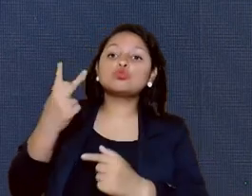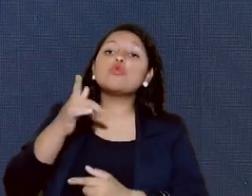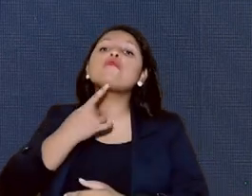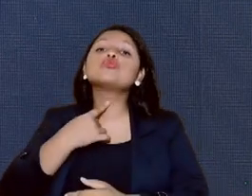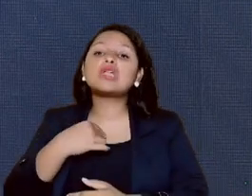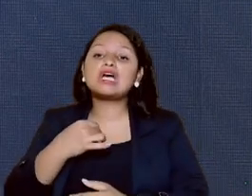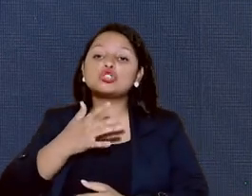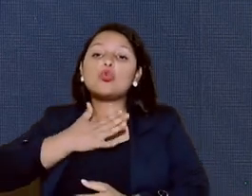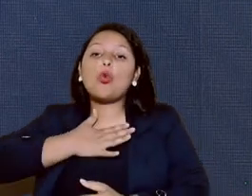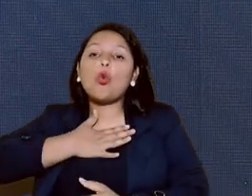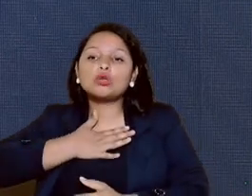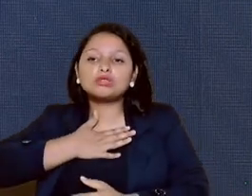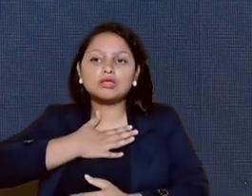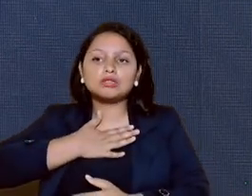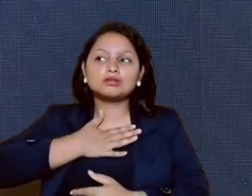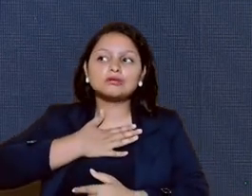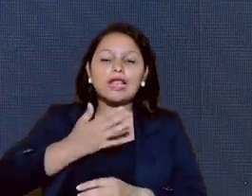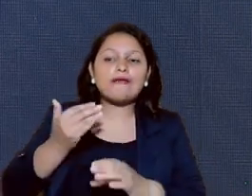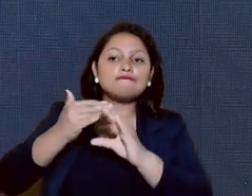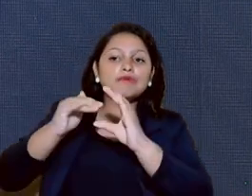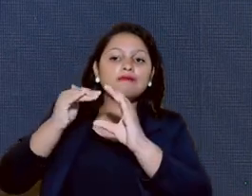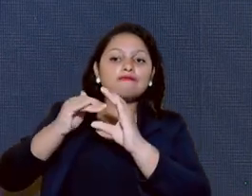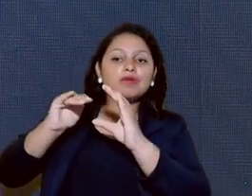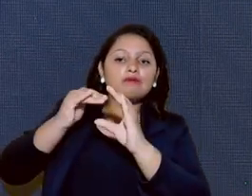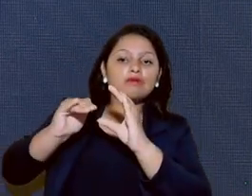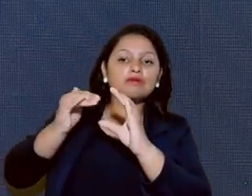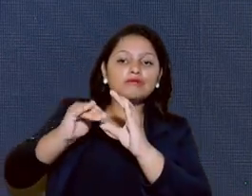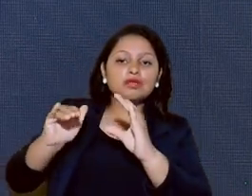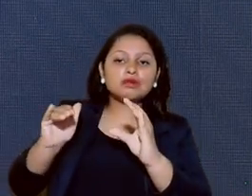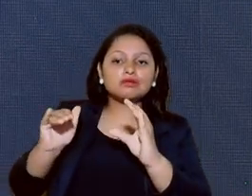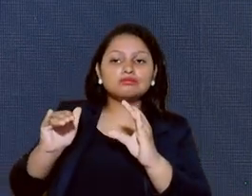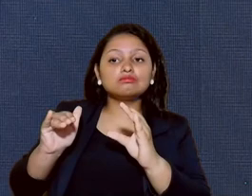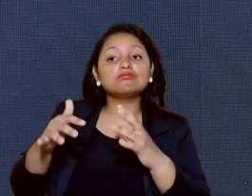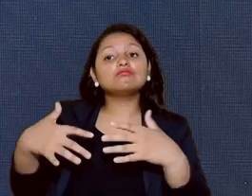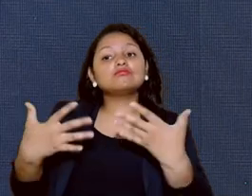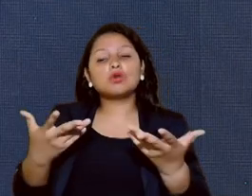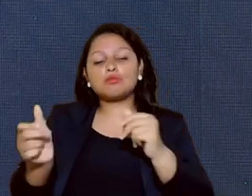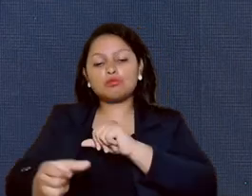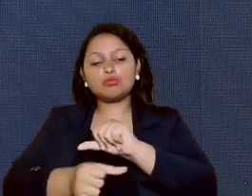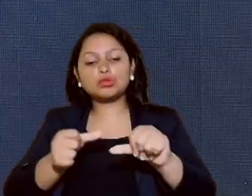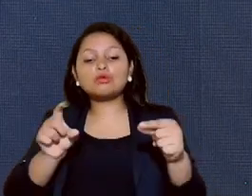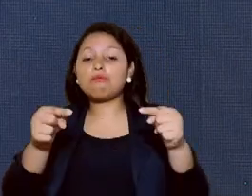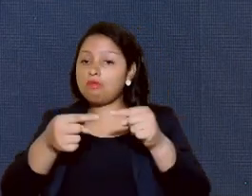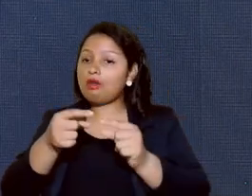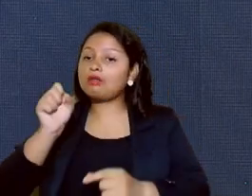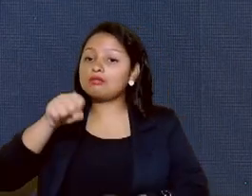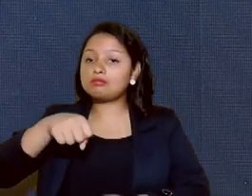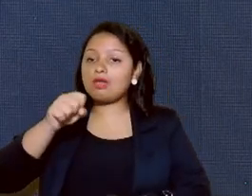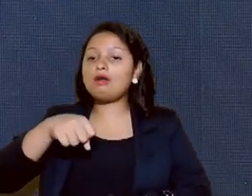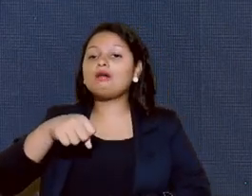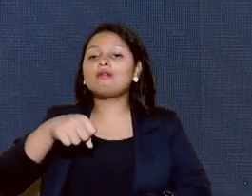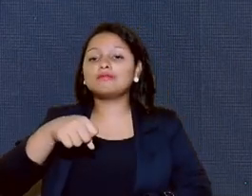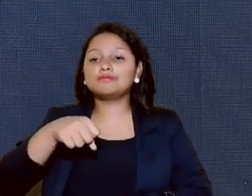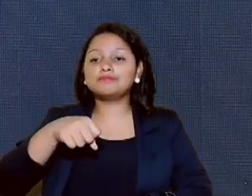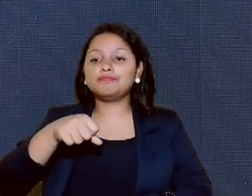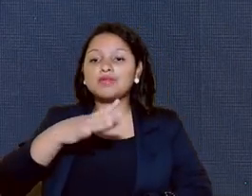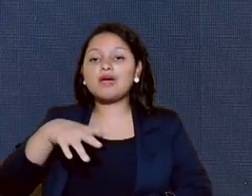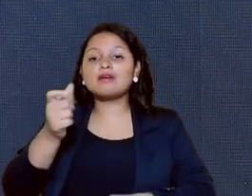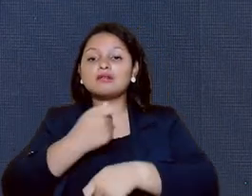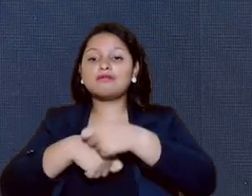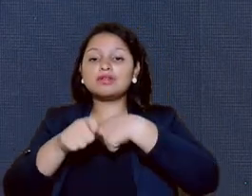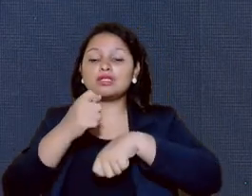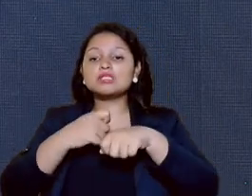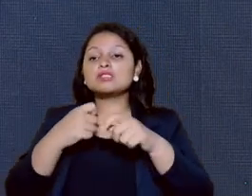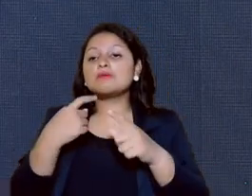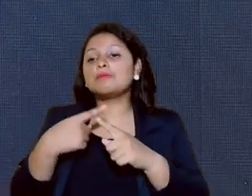função da tuas preferência em função dos seus comportamentos a gente acredita que esse mesmo conceito pode ser aplicado no mundo das Finanças porque não